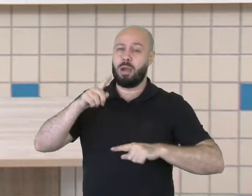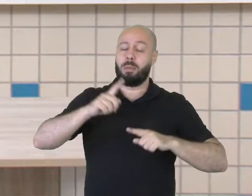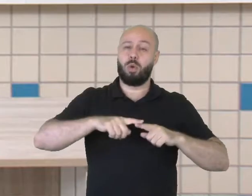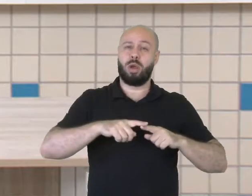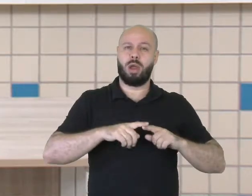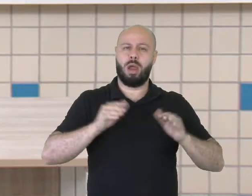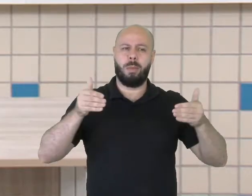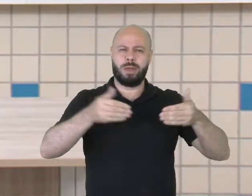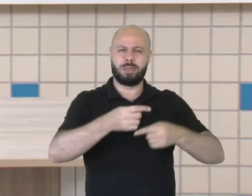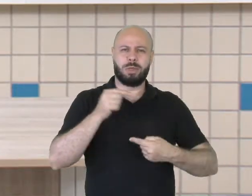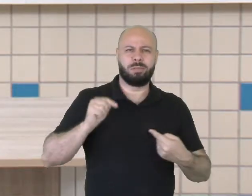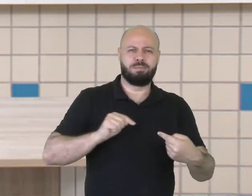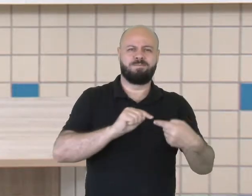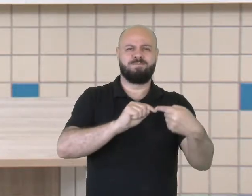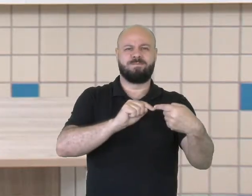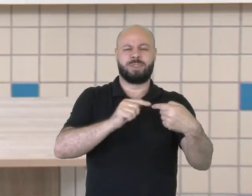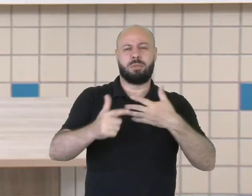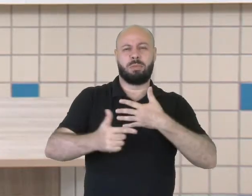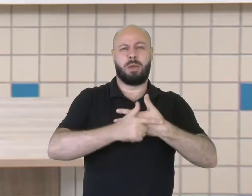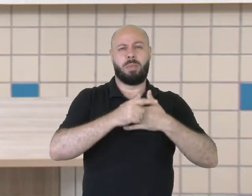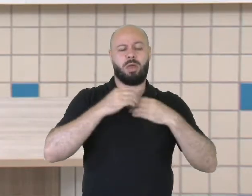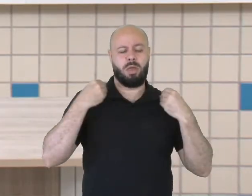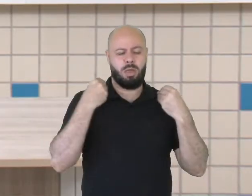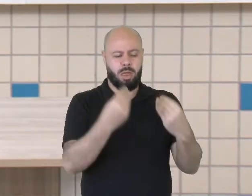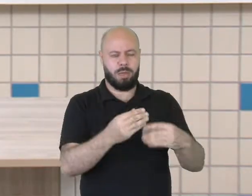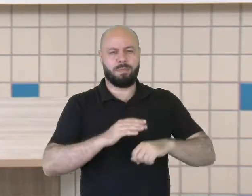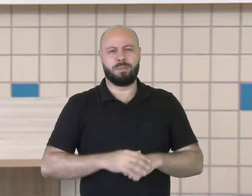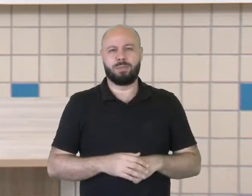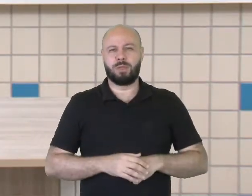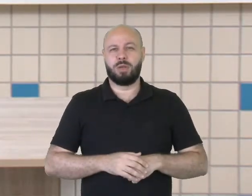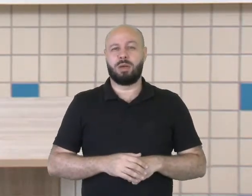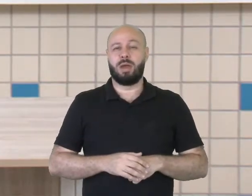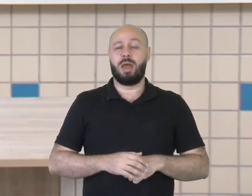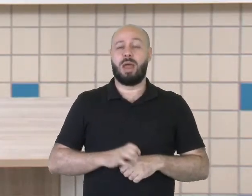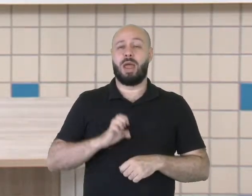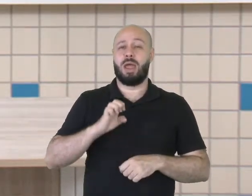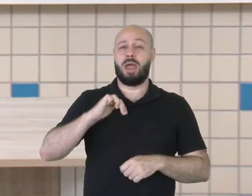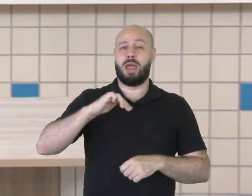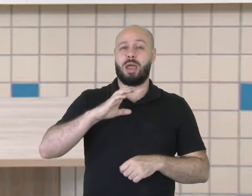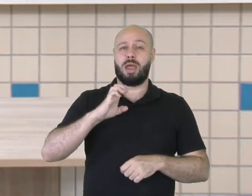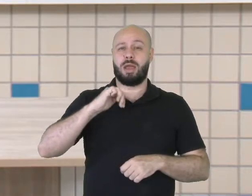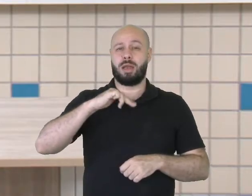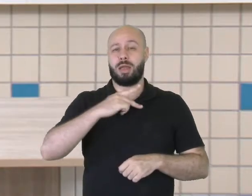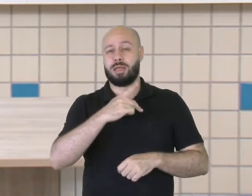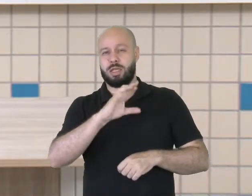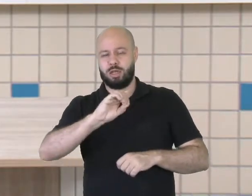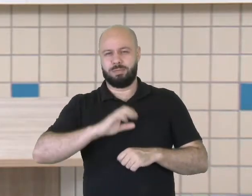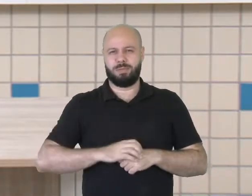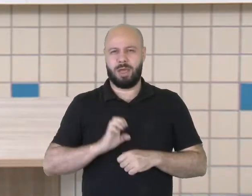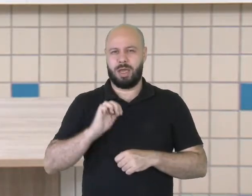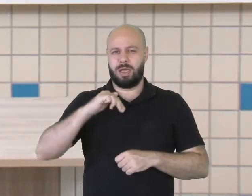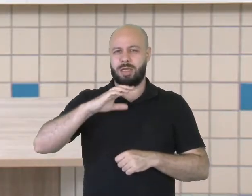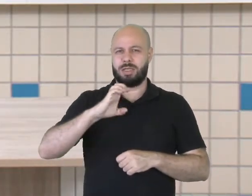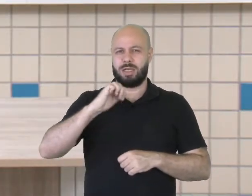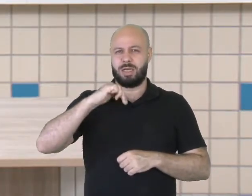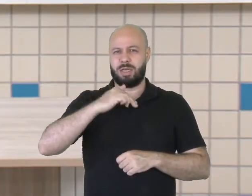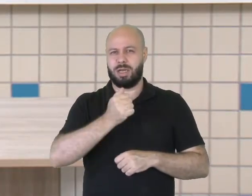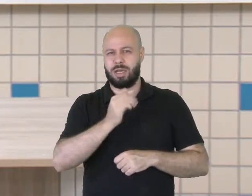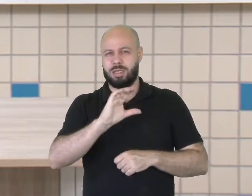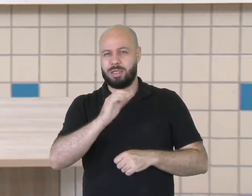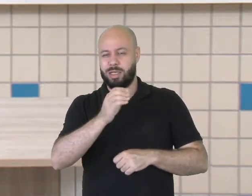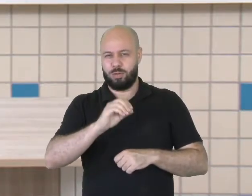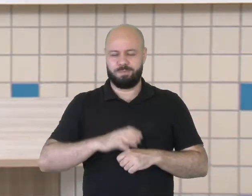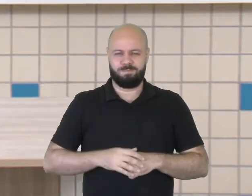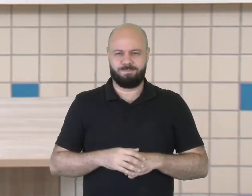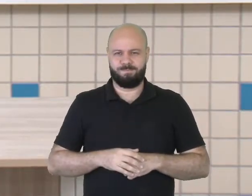principal função que lhe é atribuída, a encenação. Dessa forma, ele apresenta